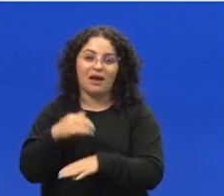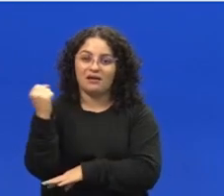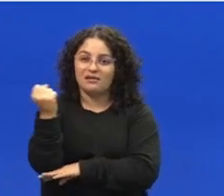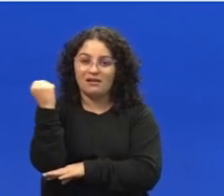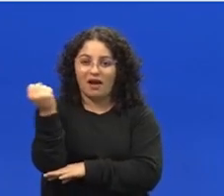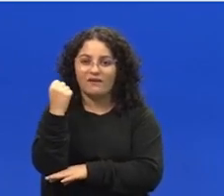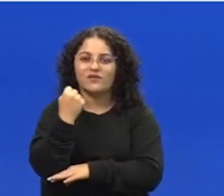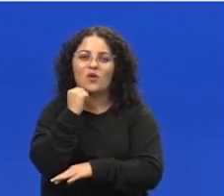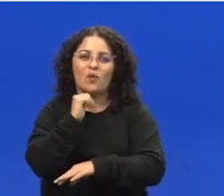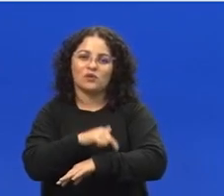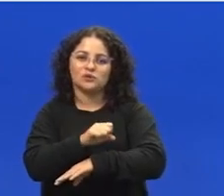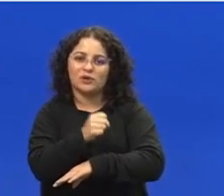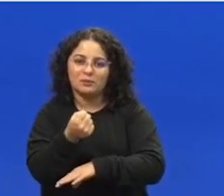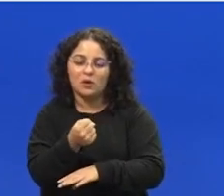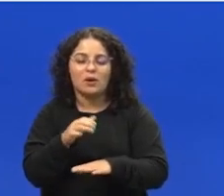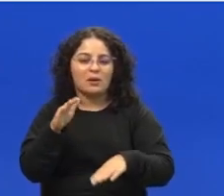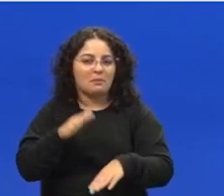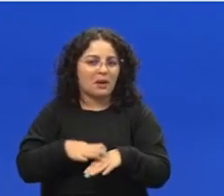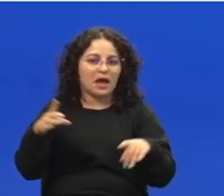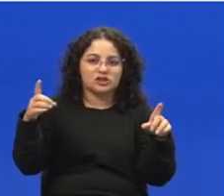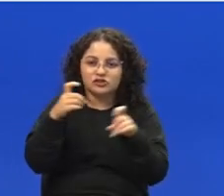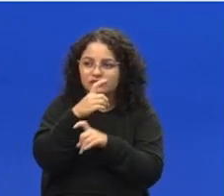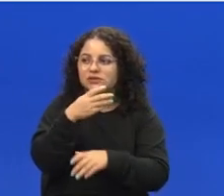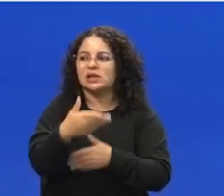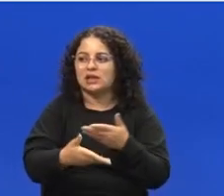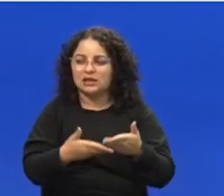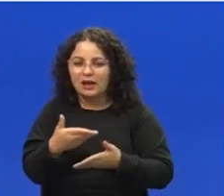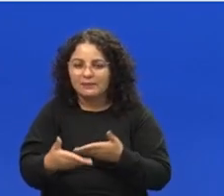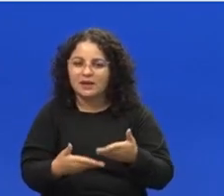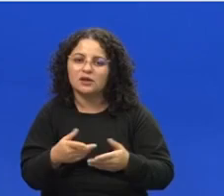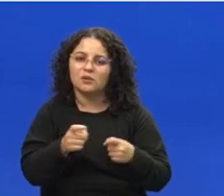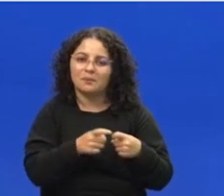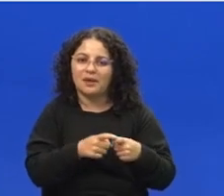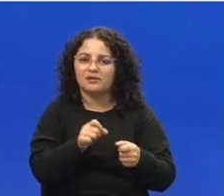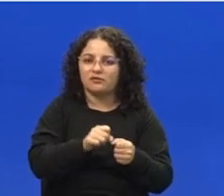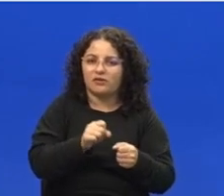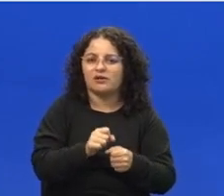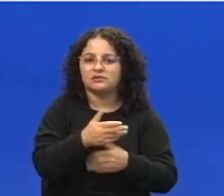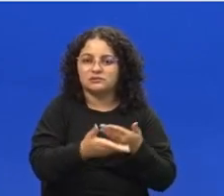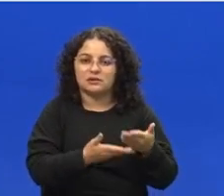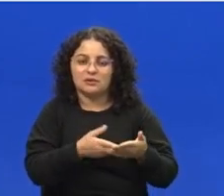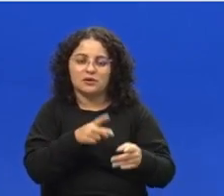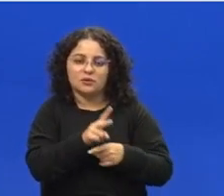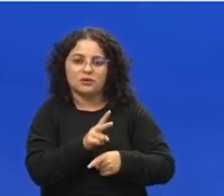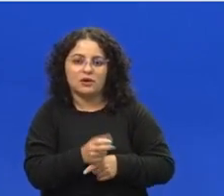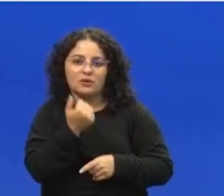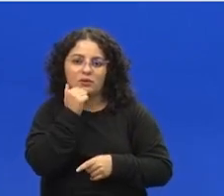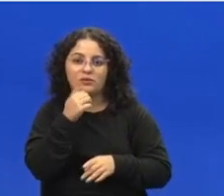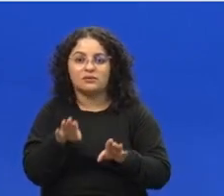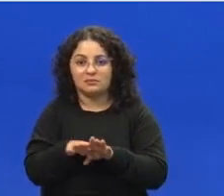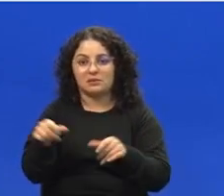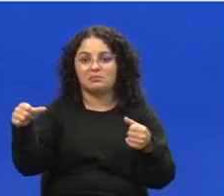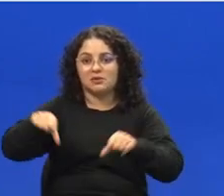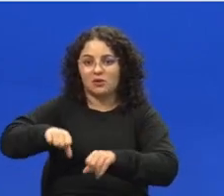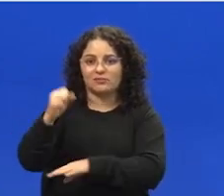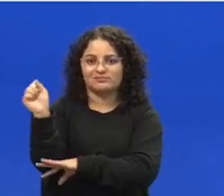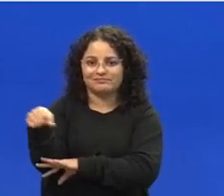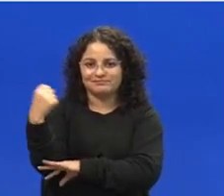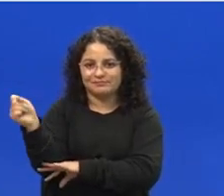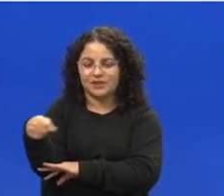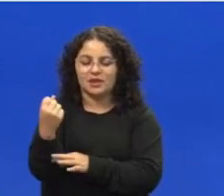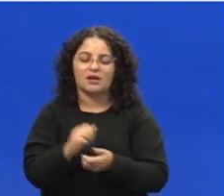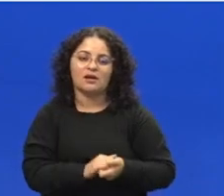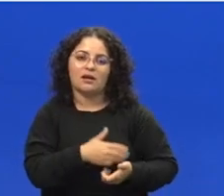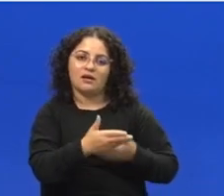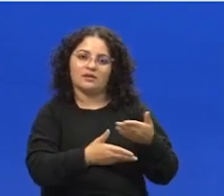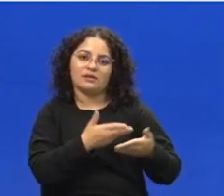fratura apresentar, mais difícil o tratamento ortopédico aplicado e, consequentemente, a sua reabilitação. O tratamento ortopédico,